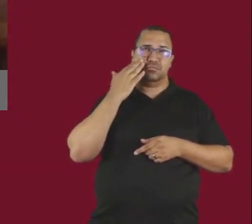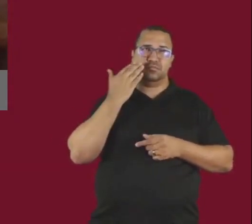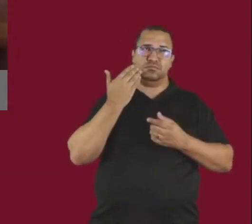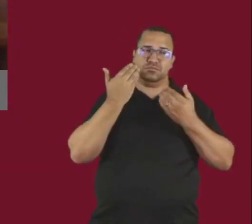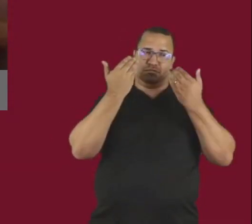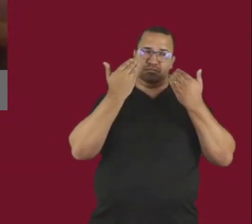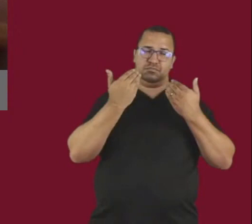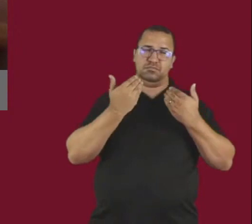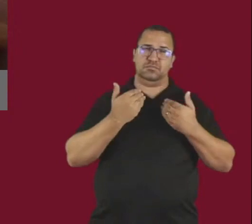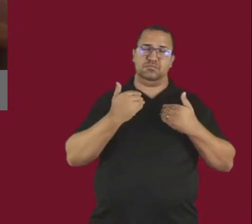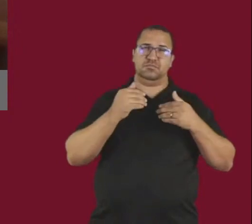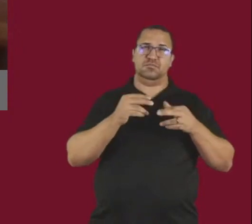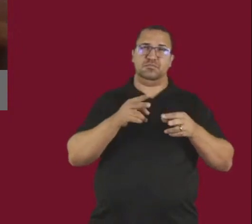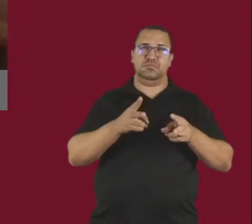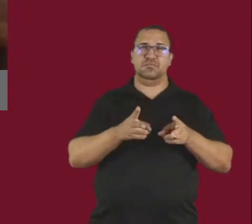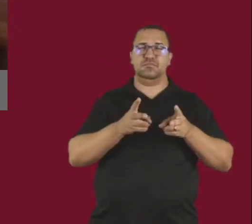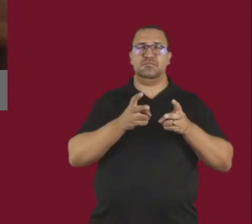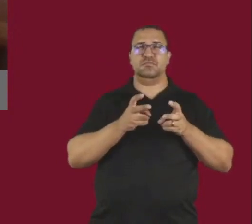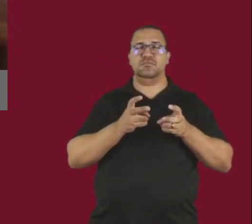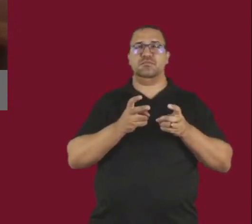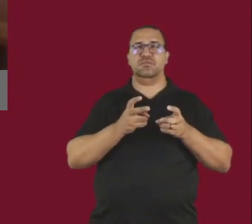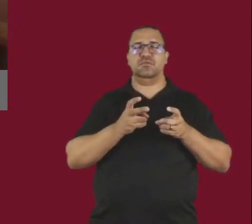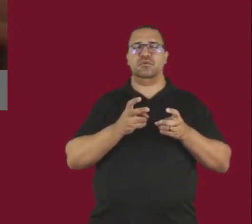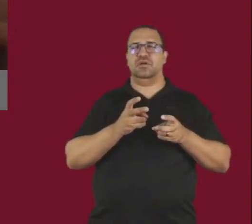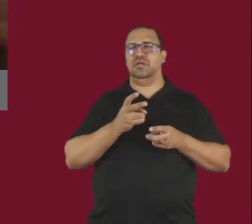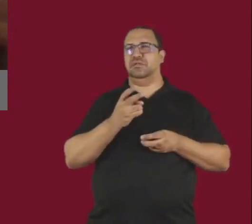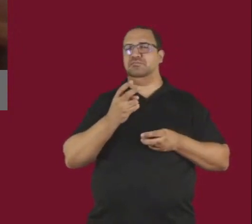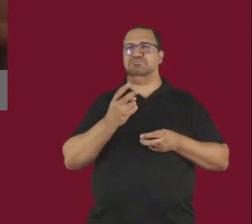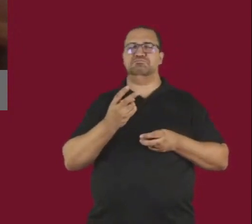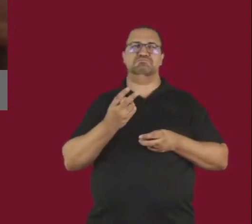a gente percebe como é ridículo